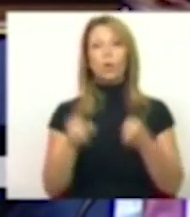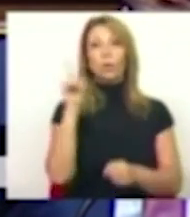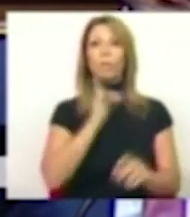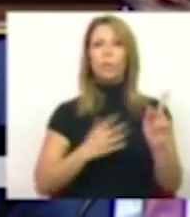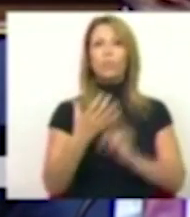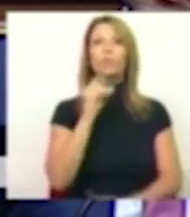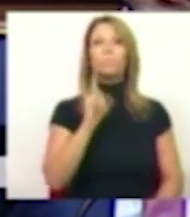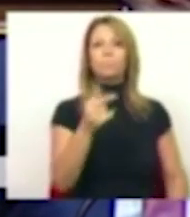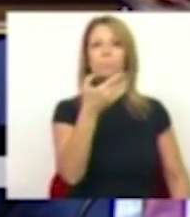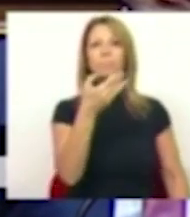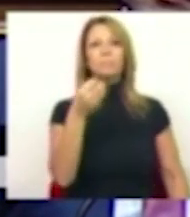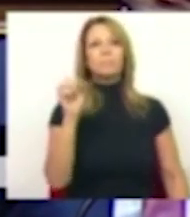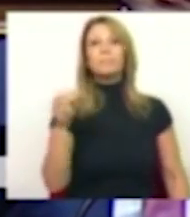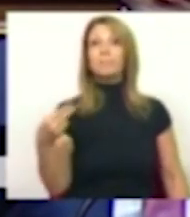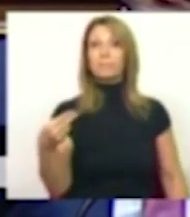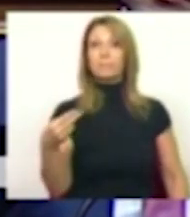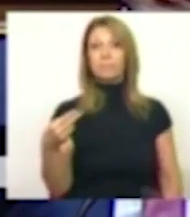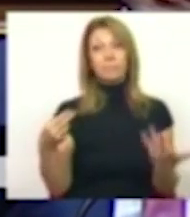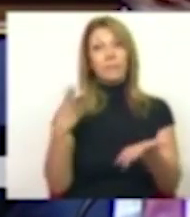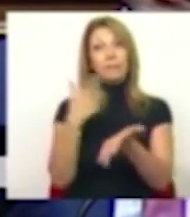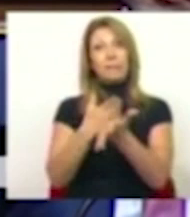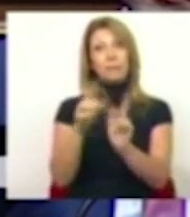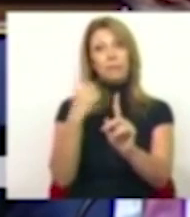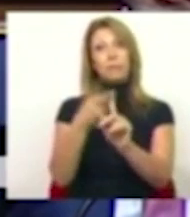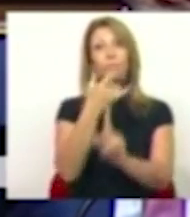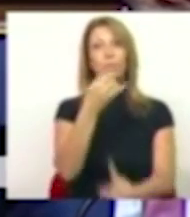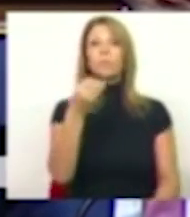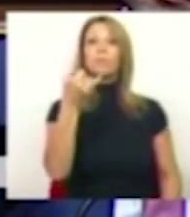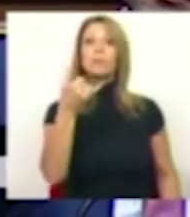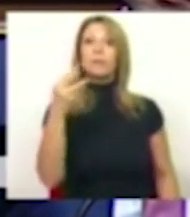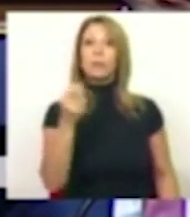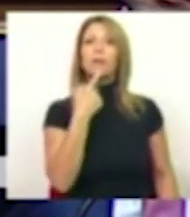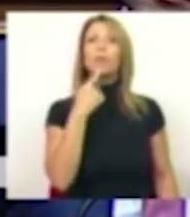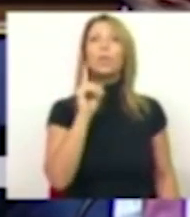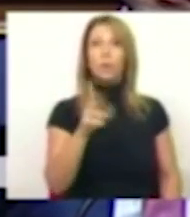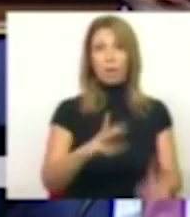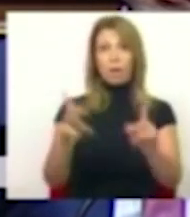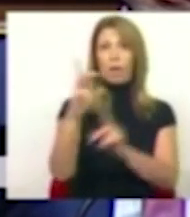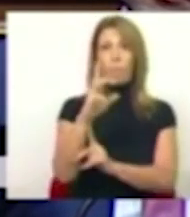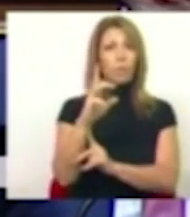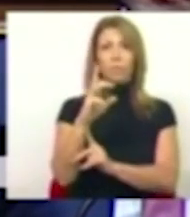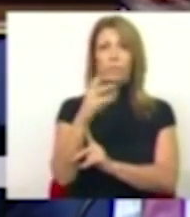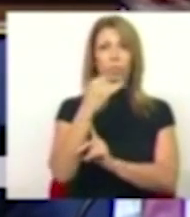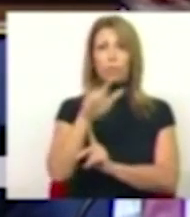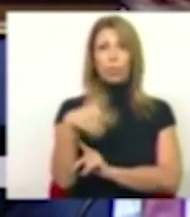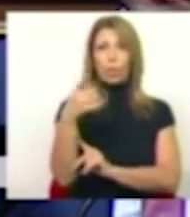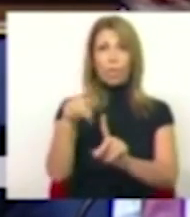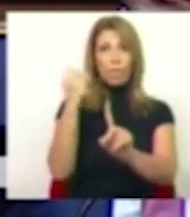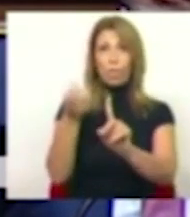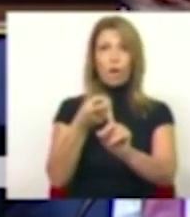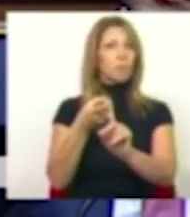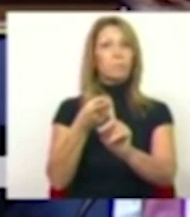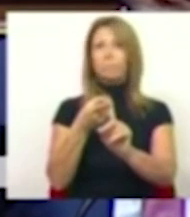700 euros. Chegar a 700 euros em 2023 significa que o aumento não é de 2,9 ao ano, mas